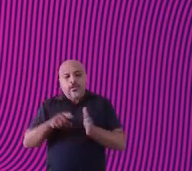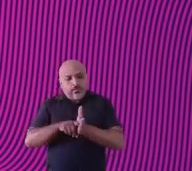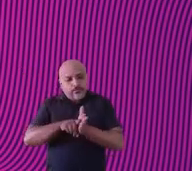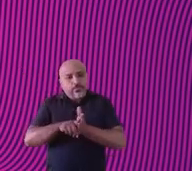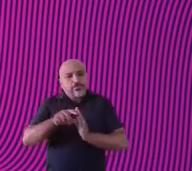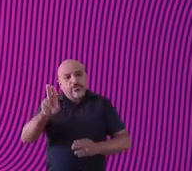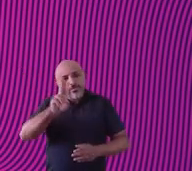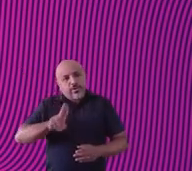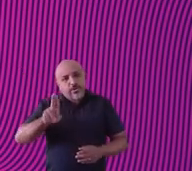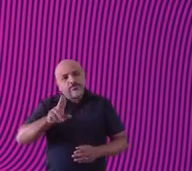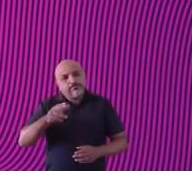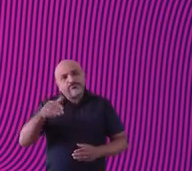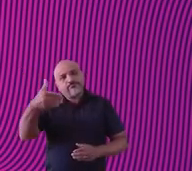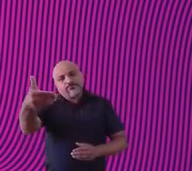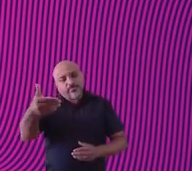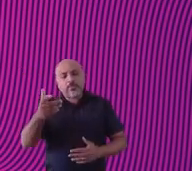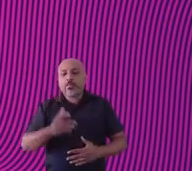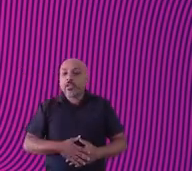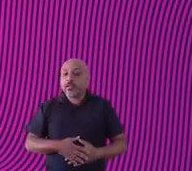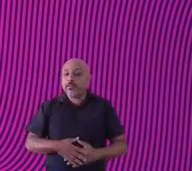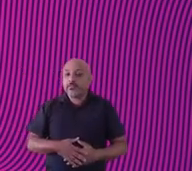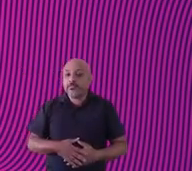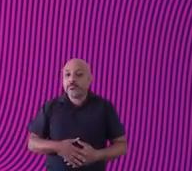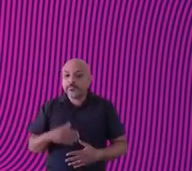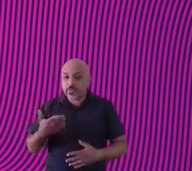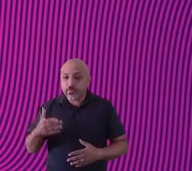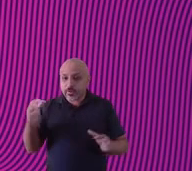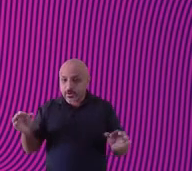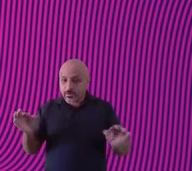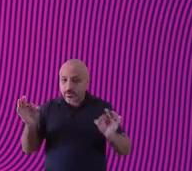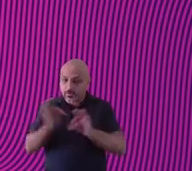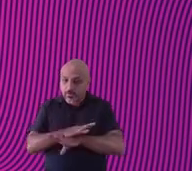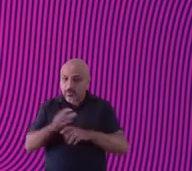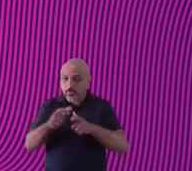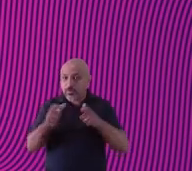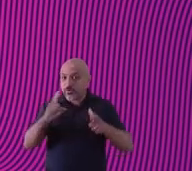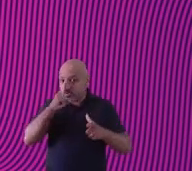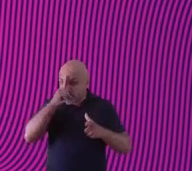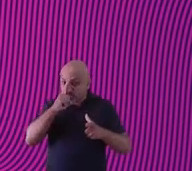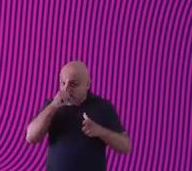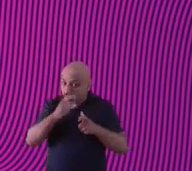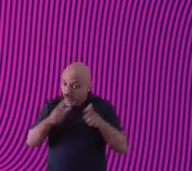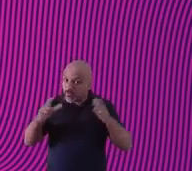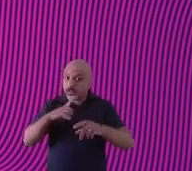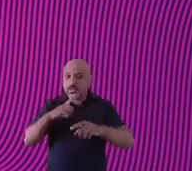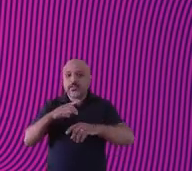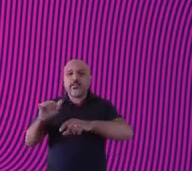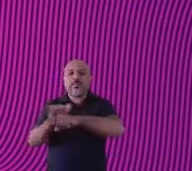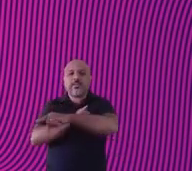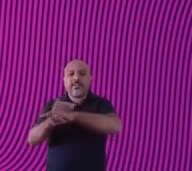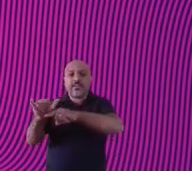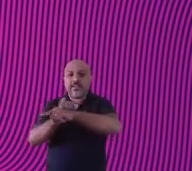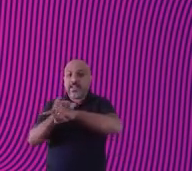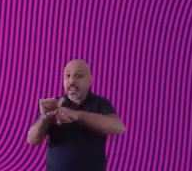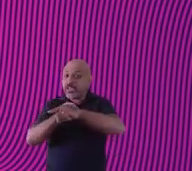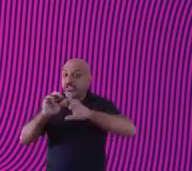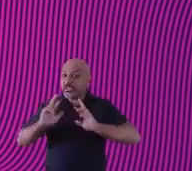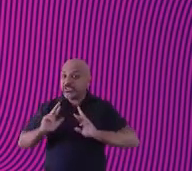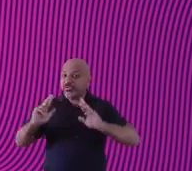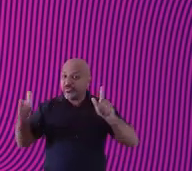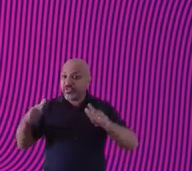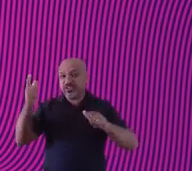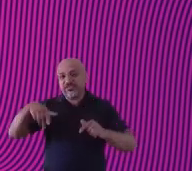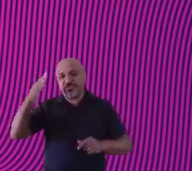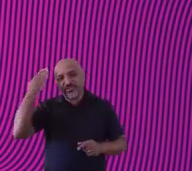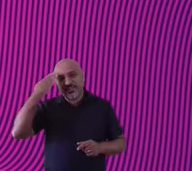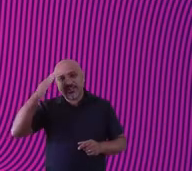utilização então para concluir assim o alto risco tu tem que ter uma estratégia diferenciada a gente entende que é